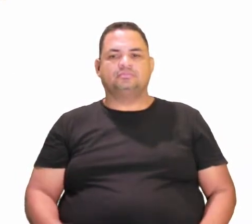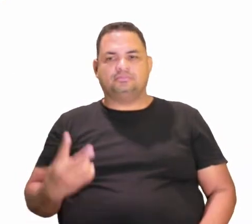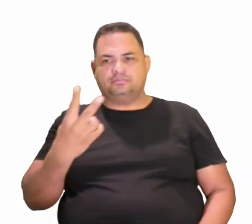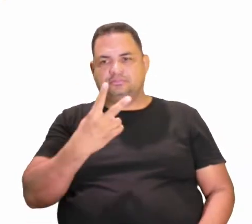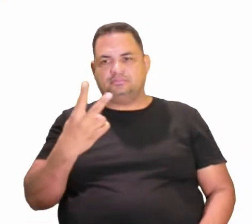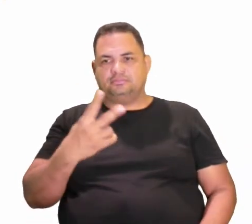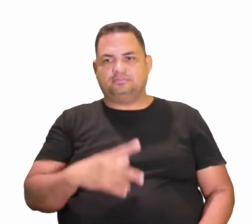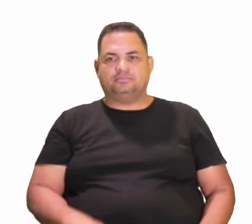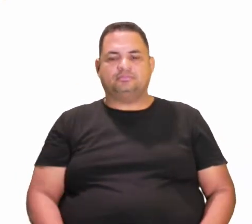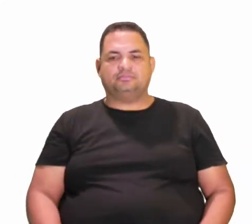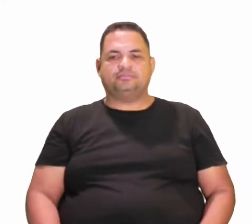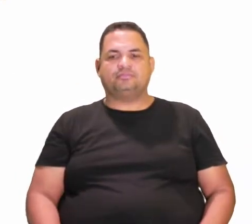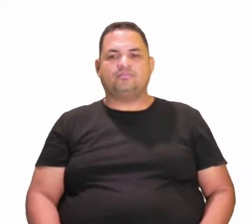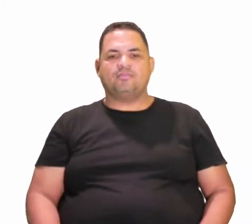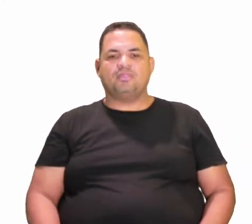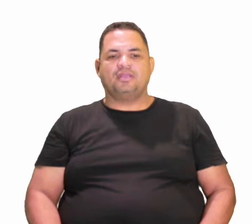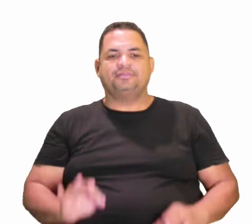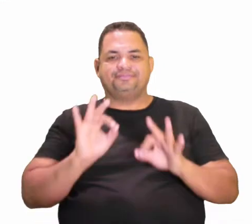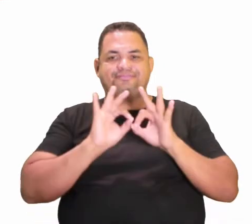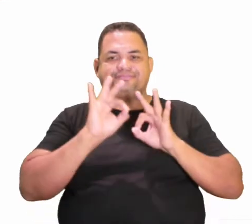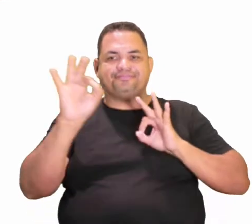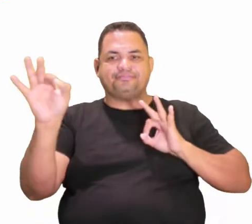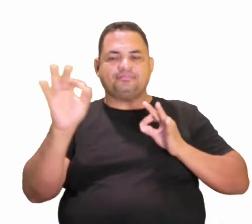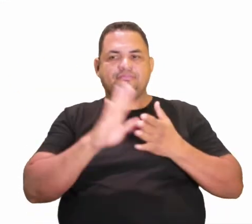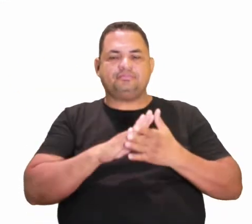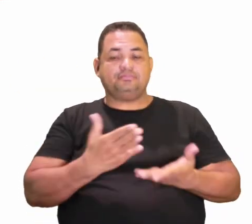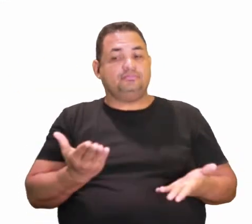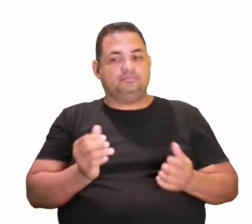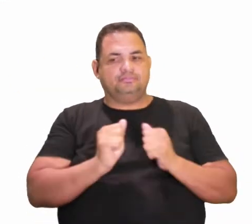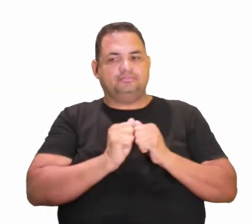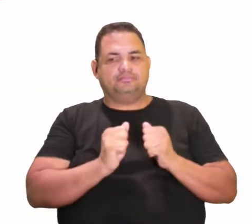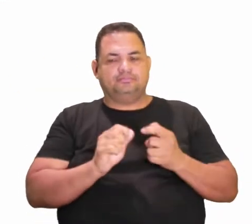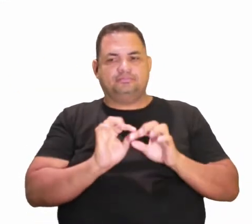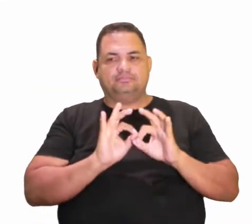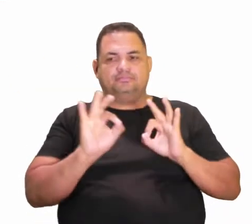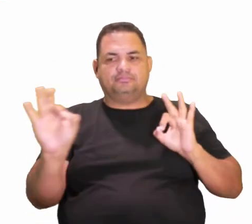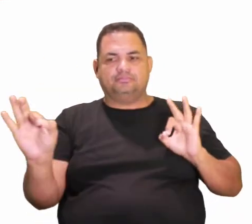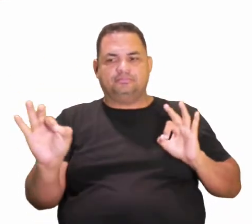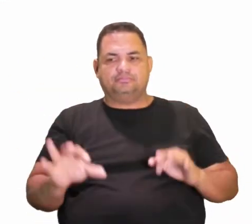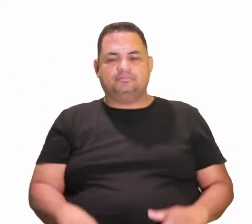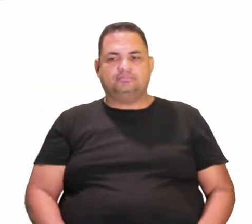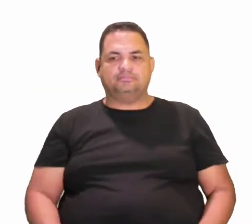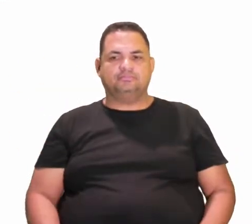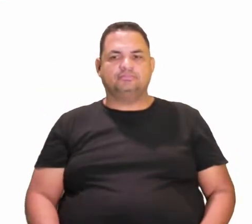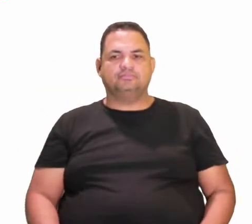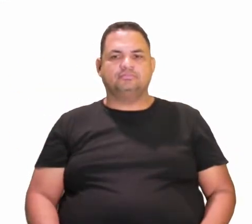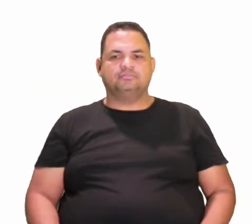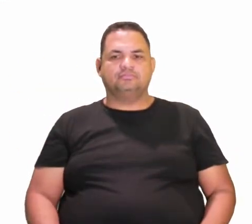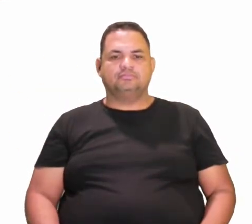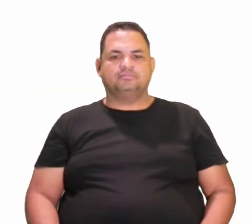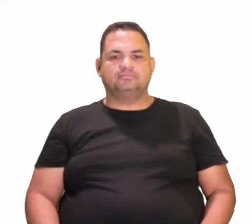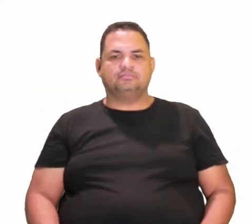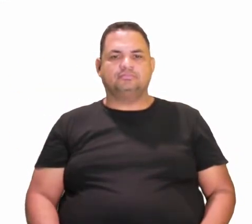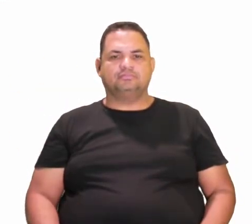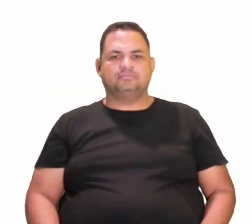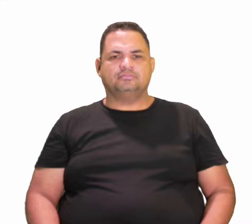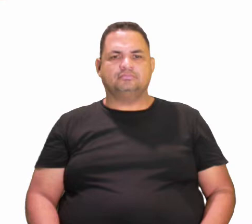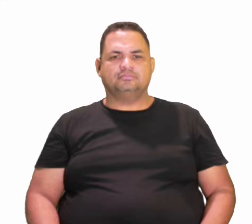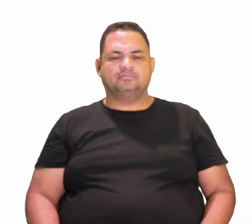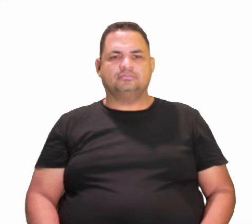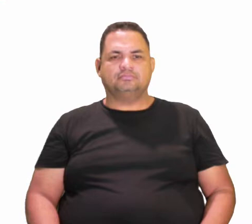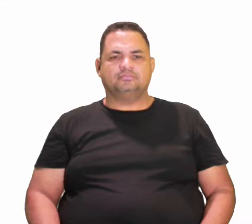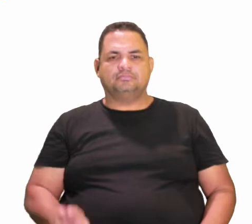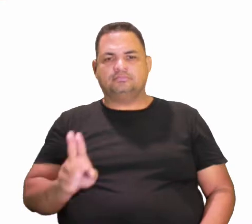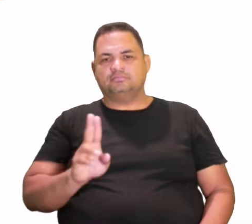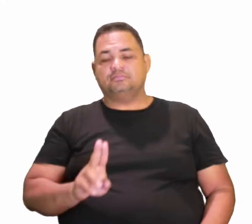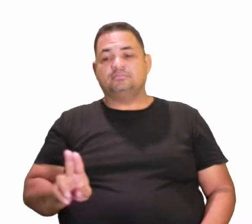do grandpa. E aí eles estão distantes de mim. They are far away from me, so I'm going to use. Então eu